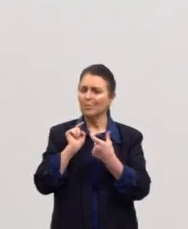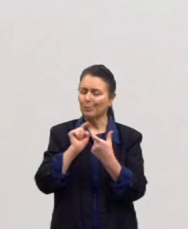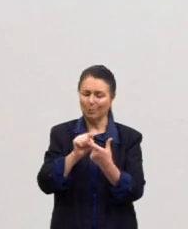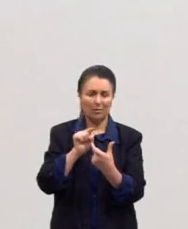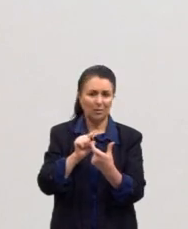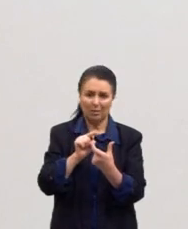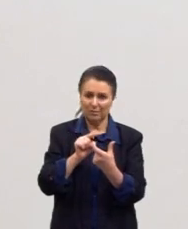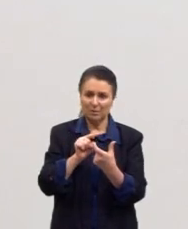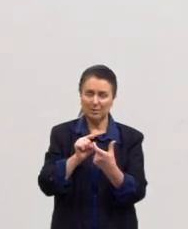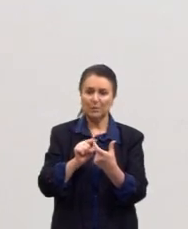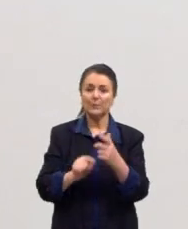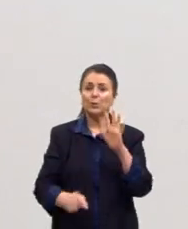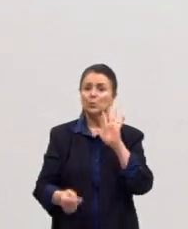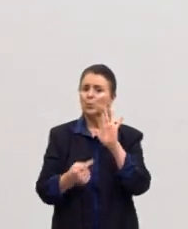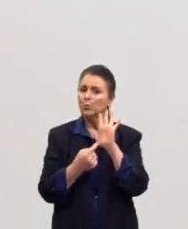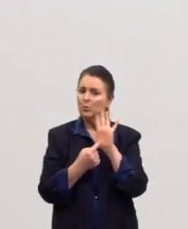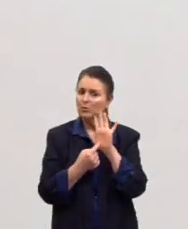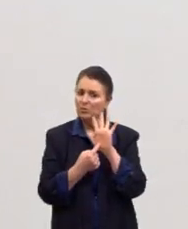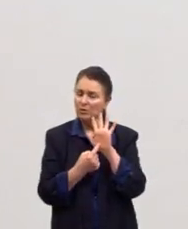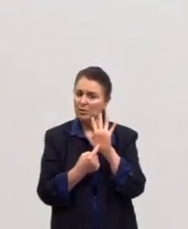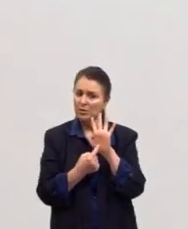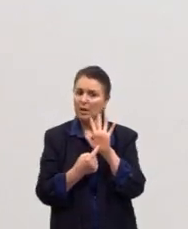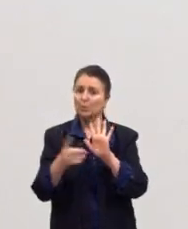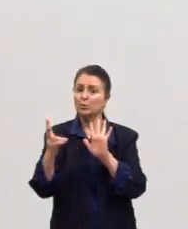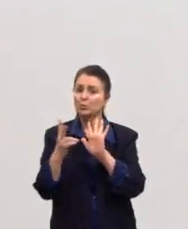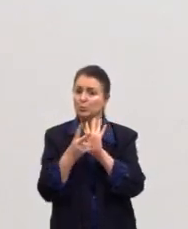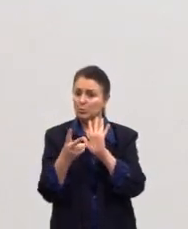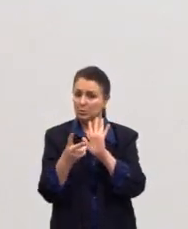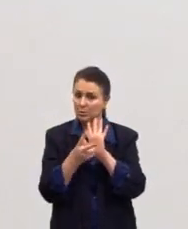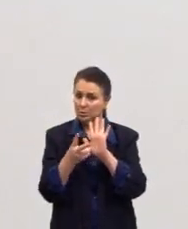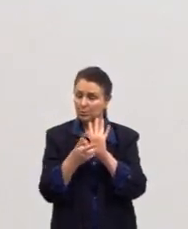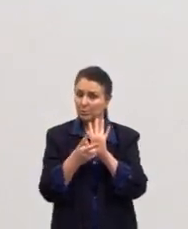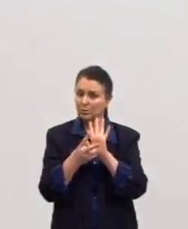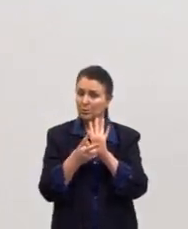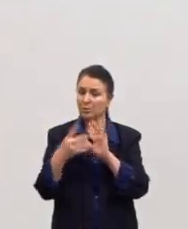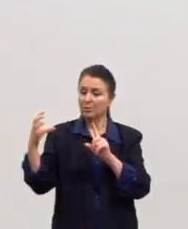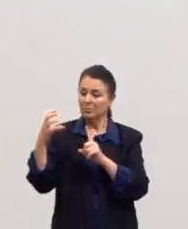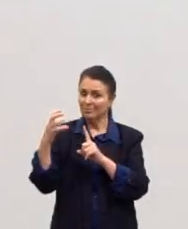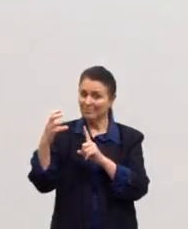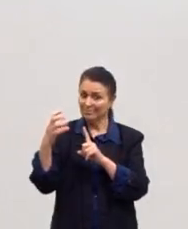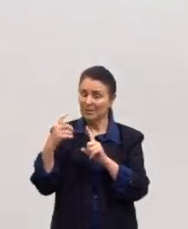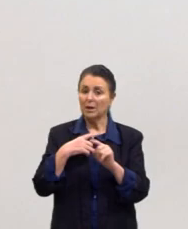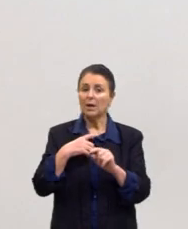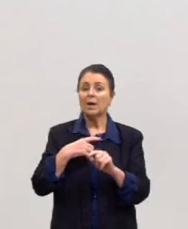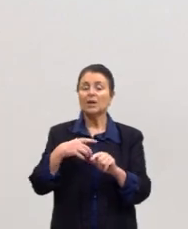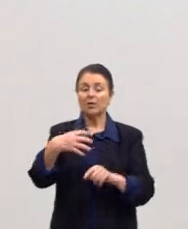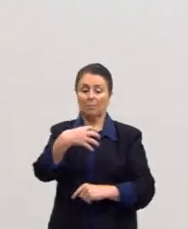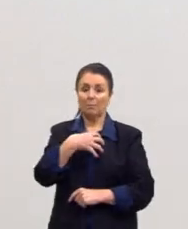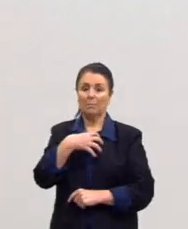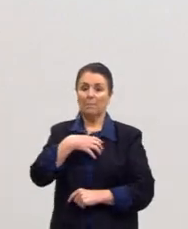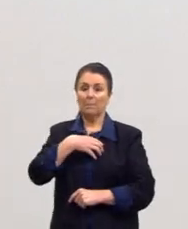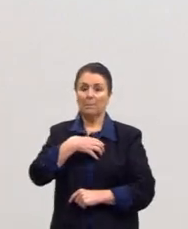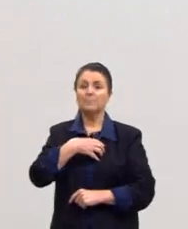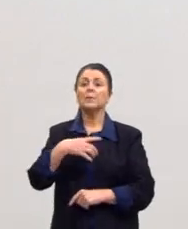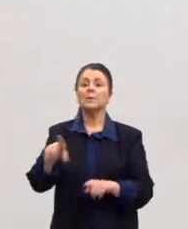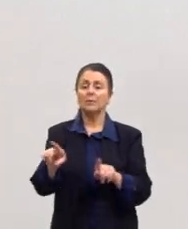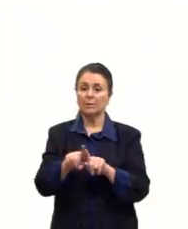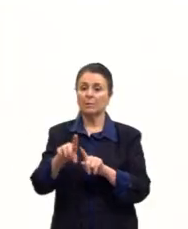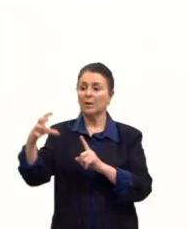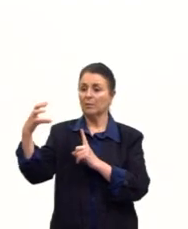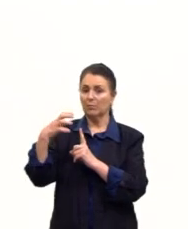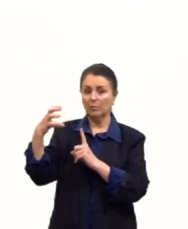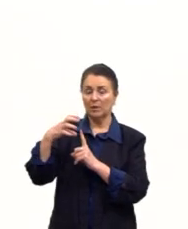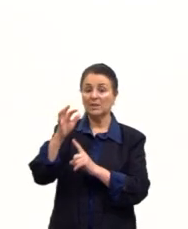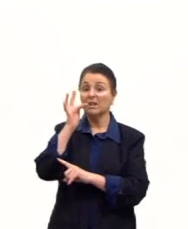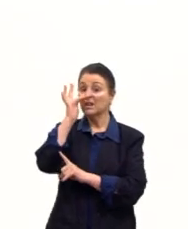duas dialetos indígenas né aí se tu pegar o baiano por exemplo tem muita influência também dos